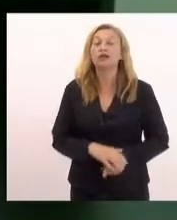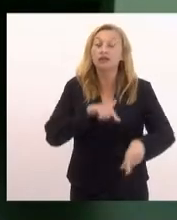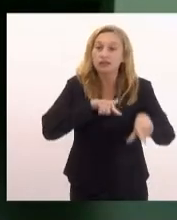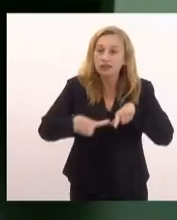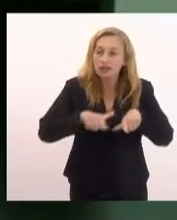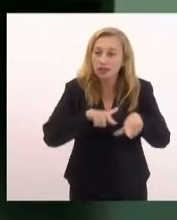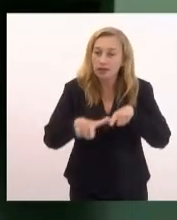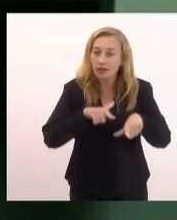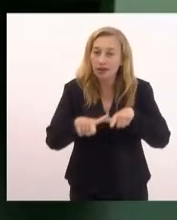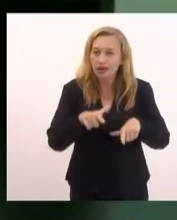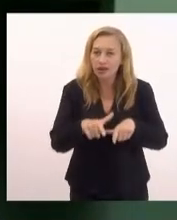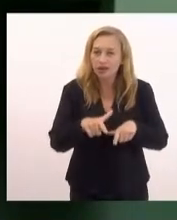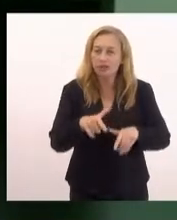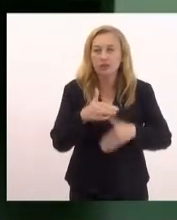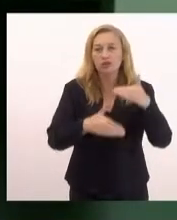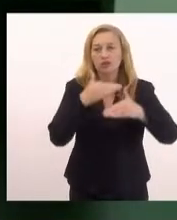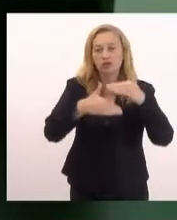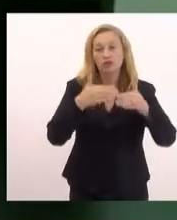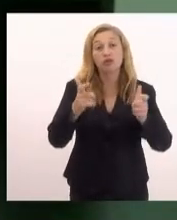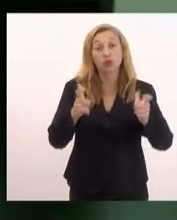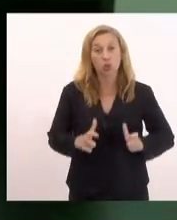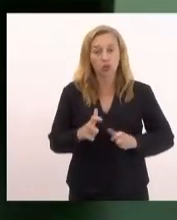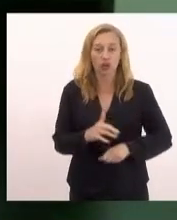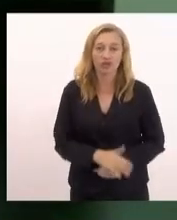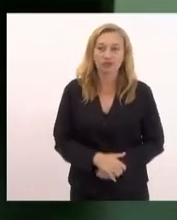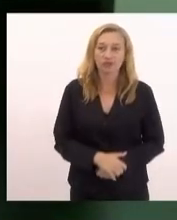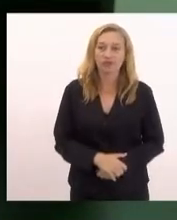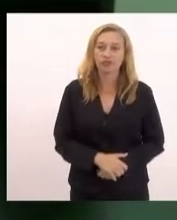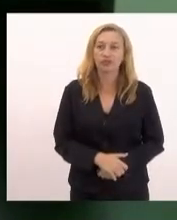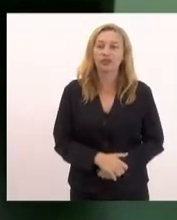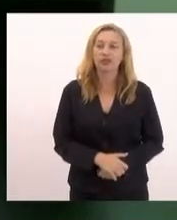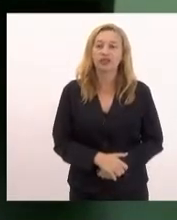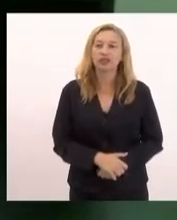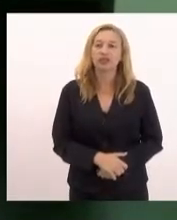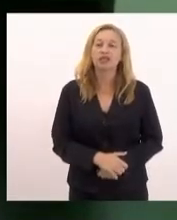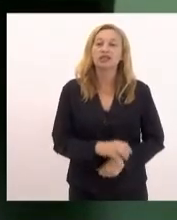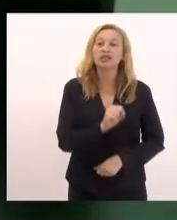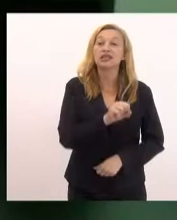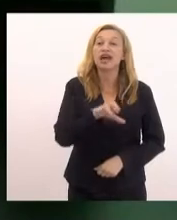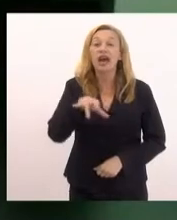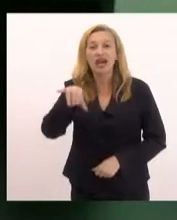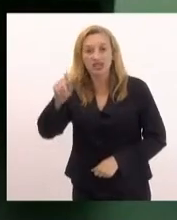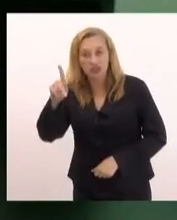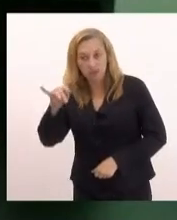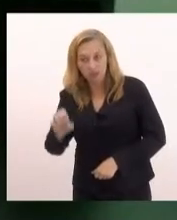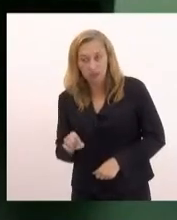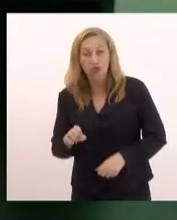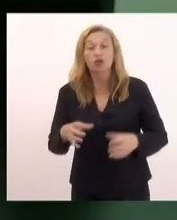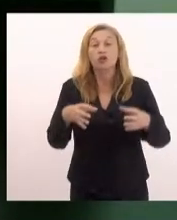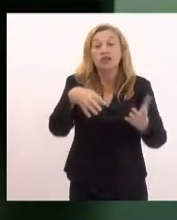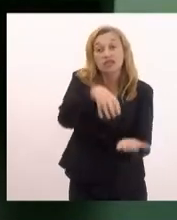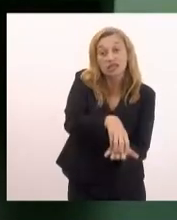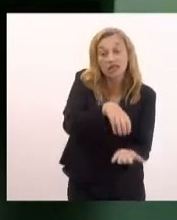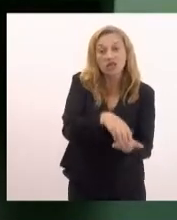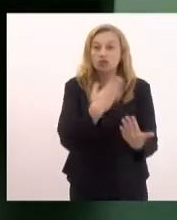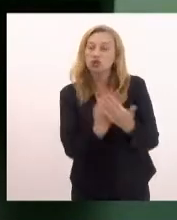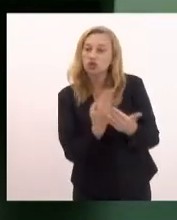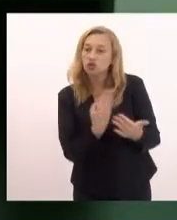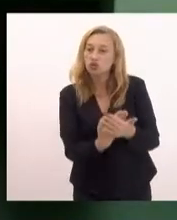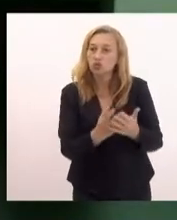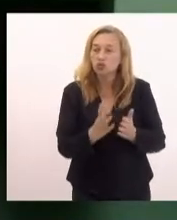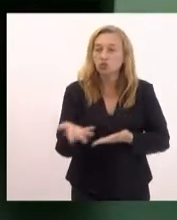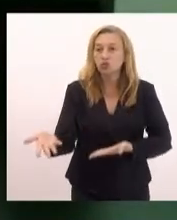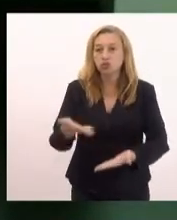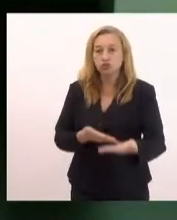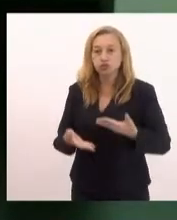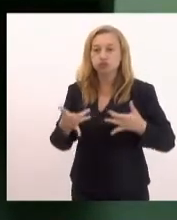trabalhar para o desenvolvimento local. E é isso que faz o CEASME, o Centro de Estudos e Ações Solidárias